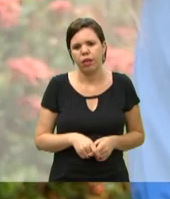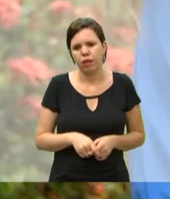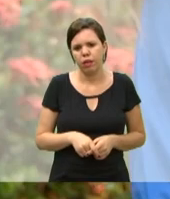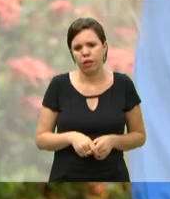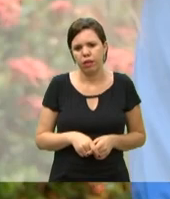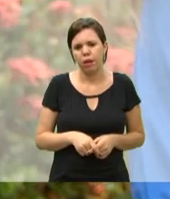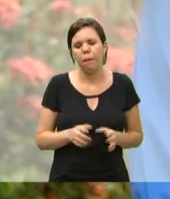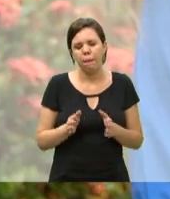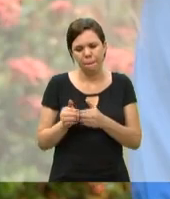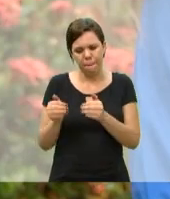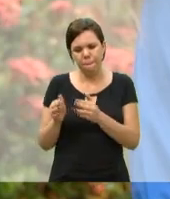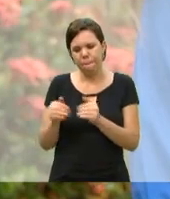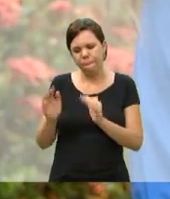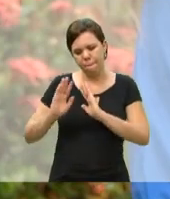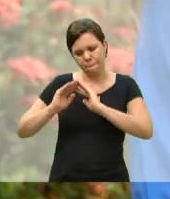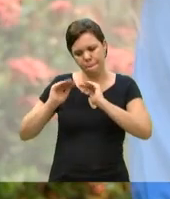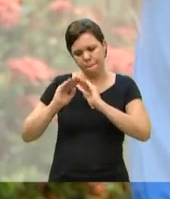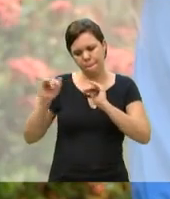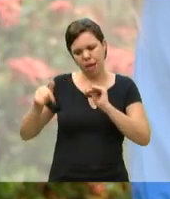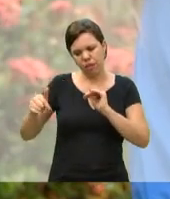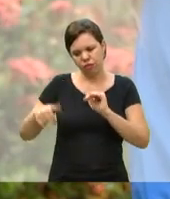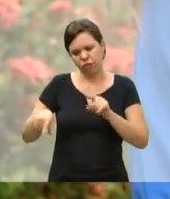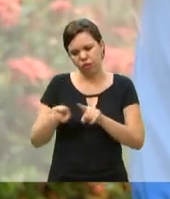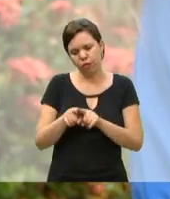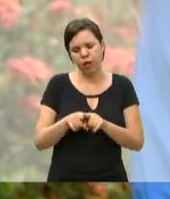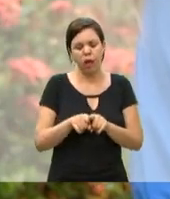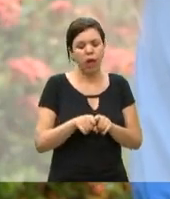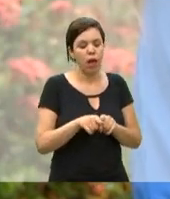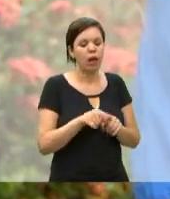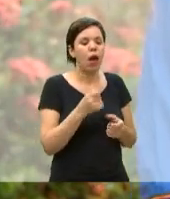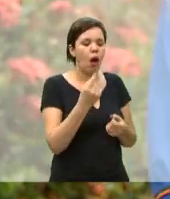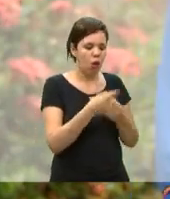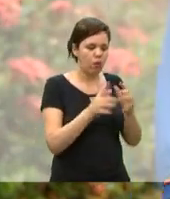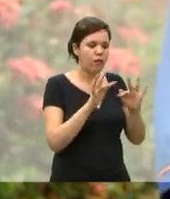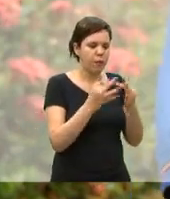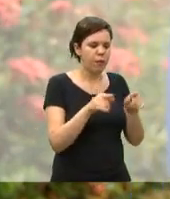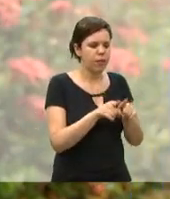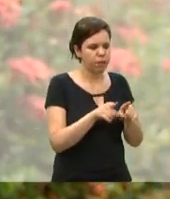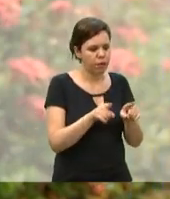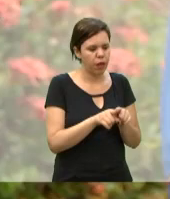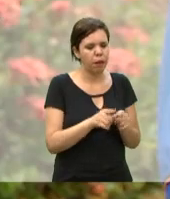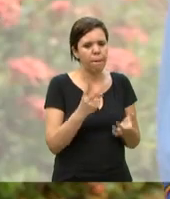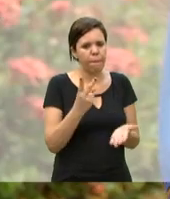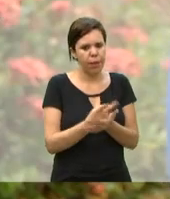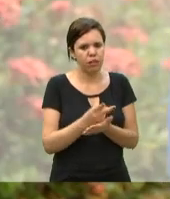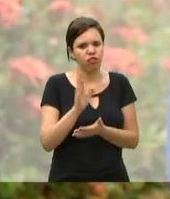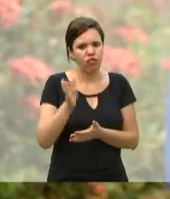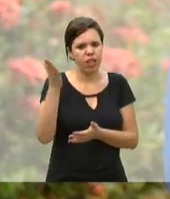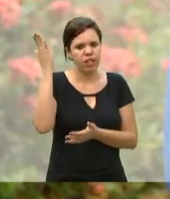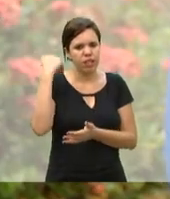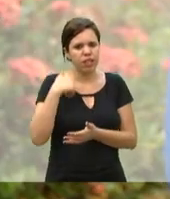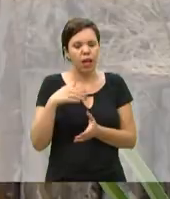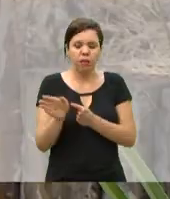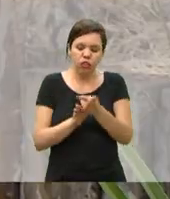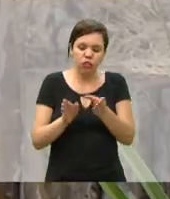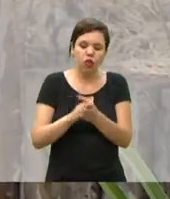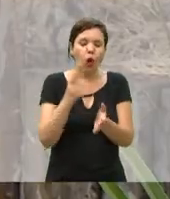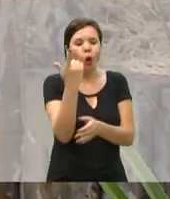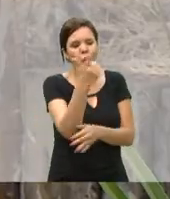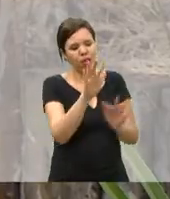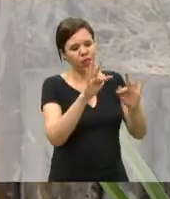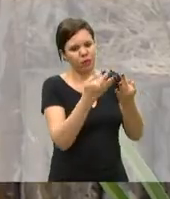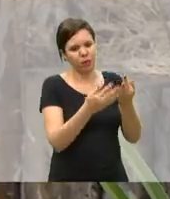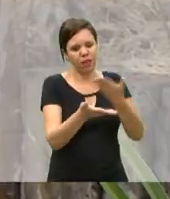tanto pede ajuda, como hoje a gente tem pais que eles mesmos já são conselheiros de outros.